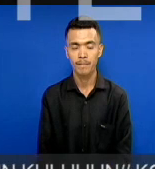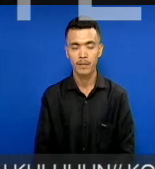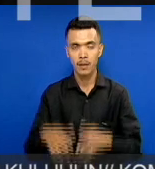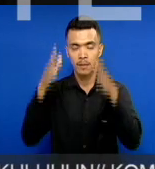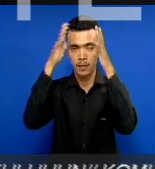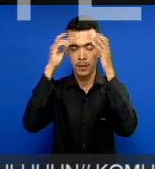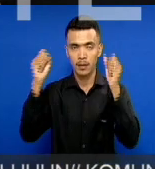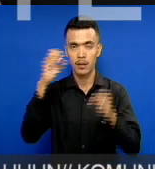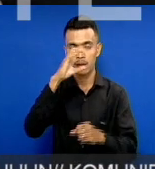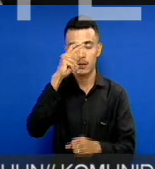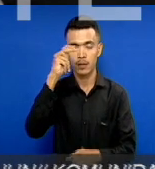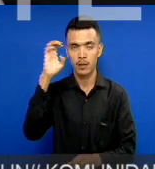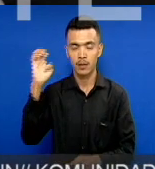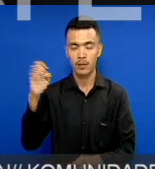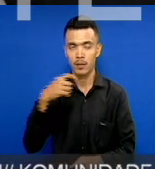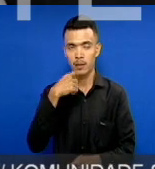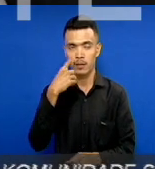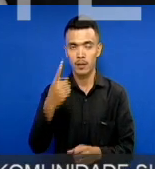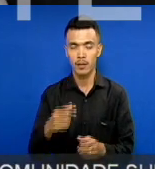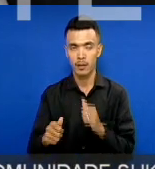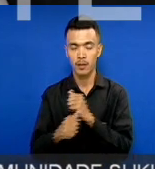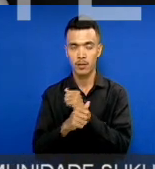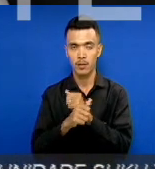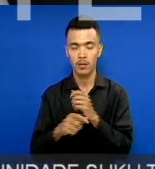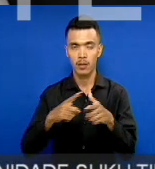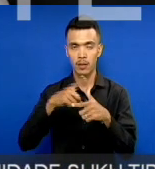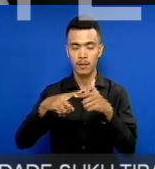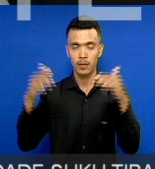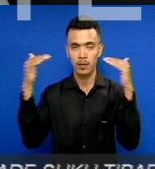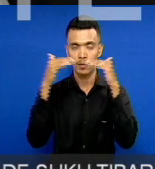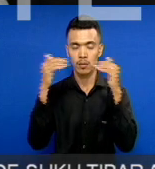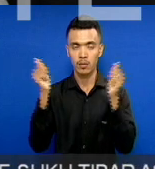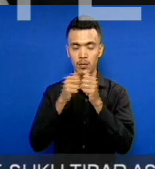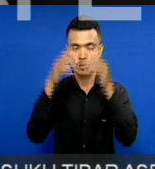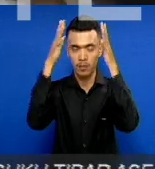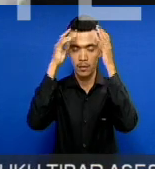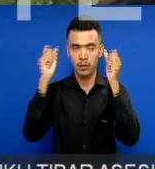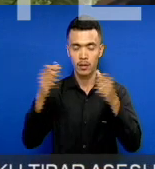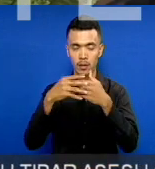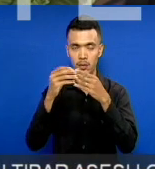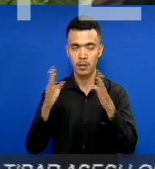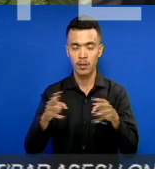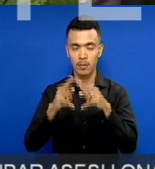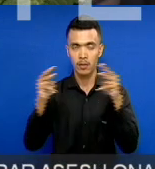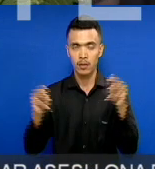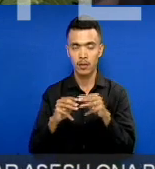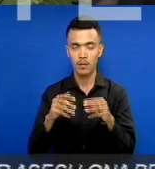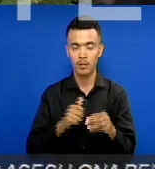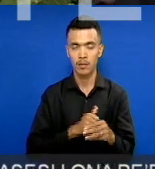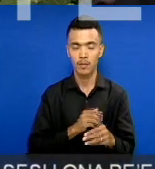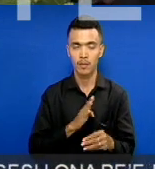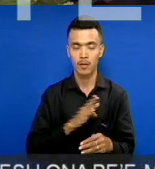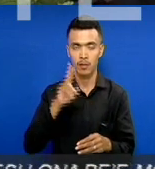Presidente CNE, José Agostinho Belo, relata assunto né. Foi um encontro o presidente e autoridade município Baucau, Veneranda